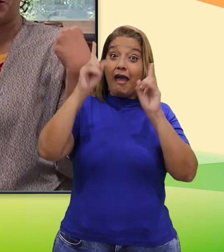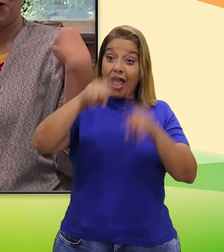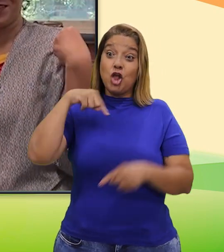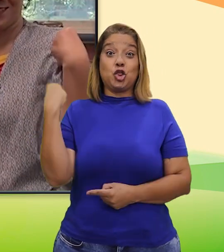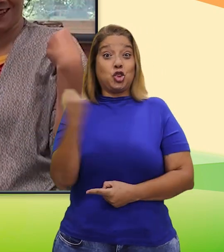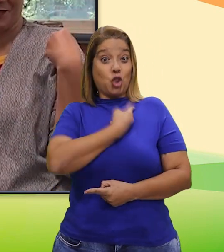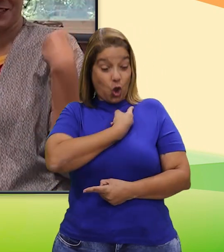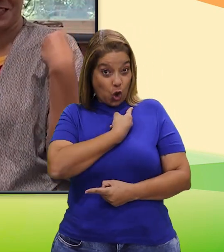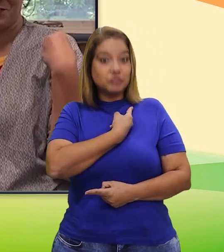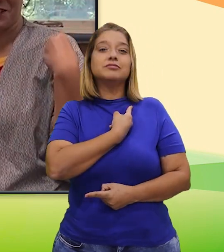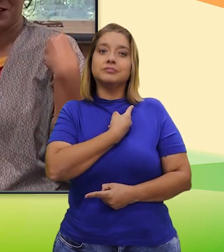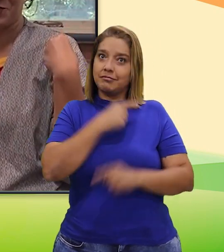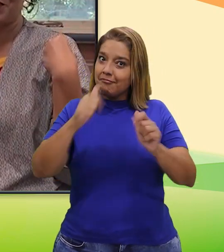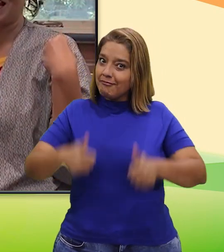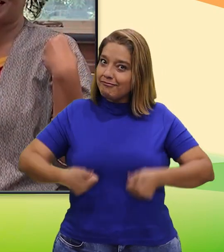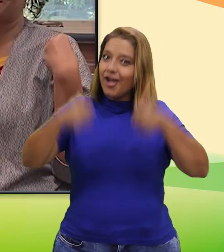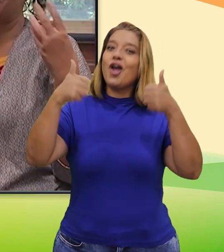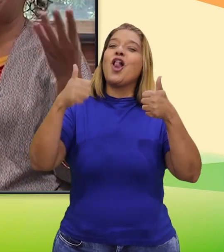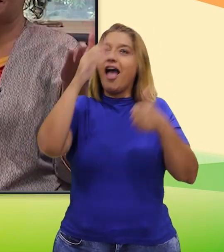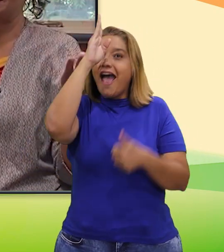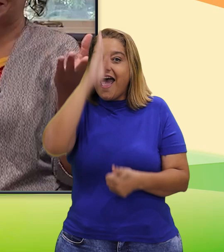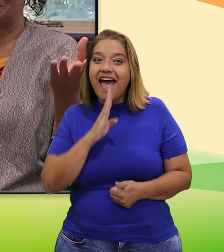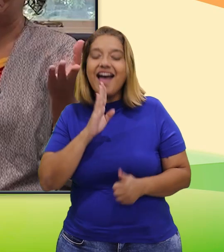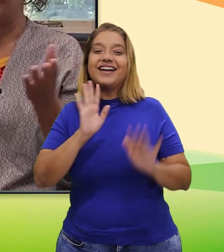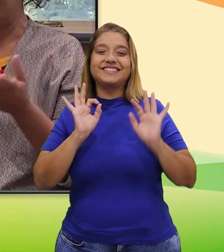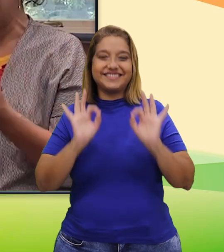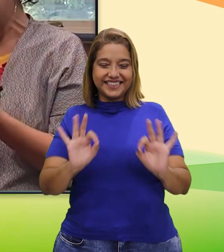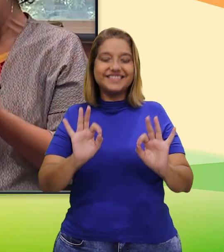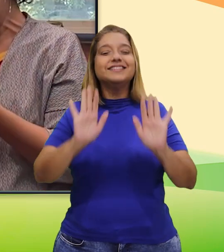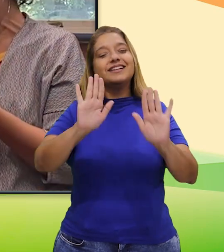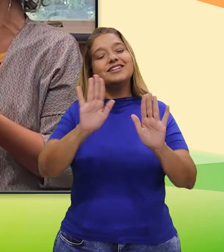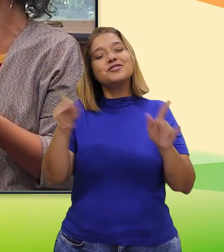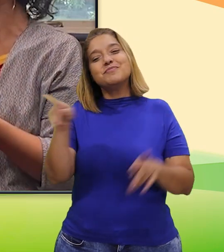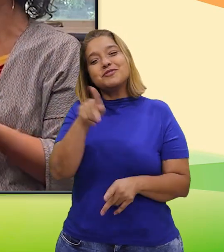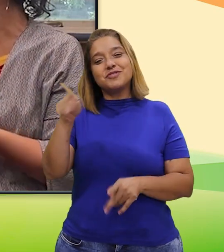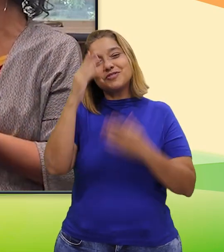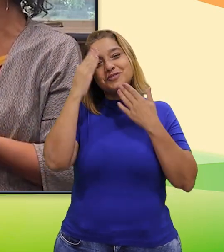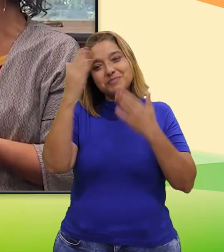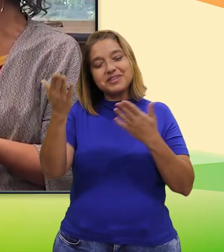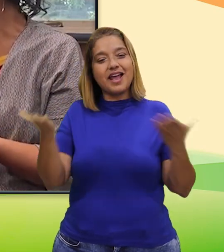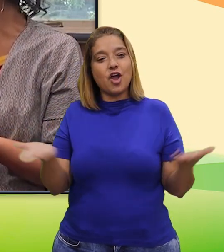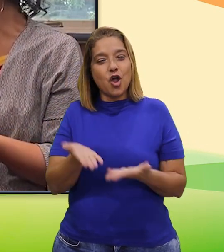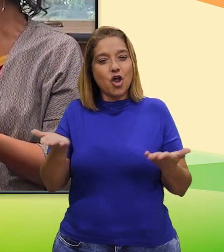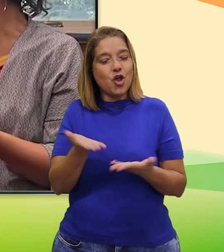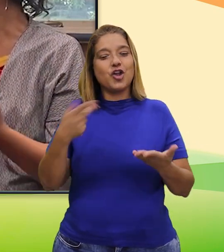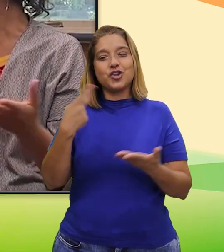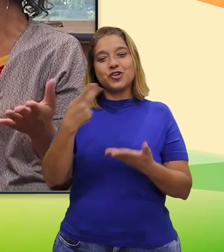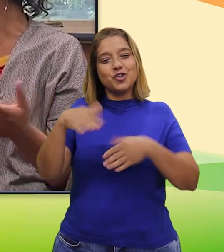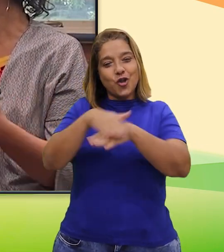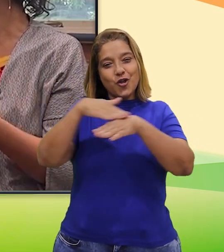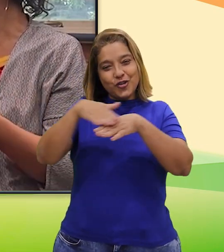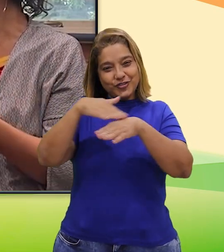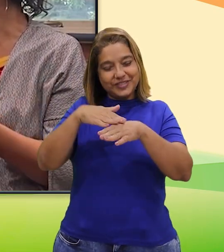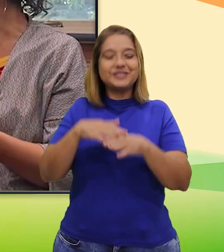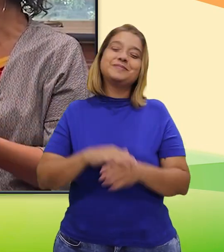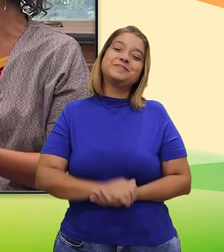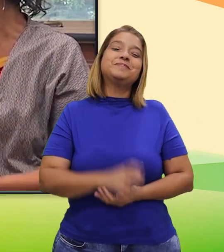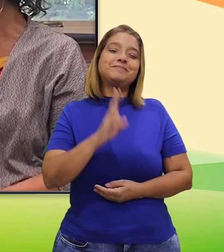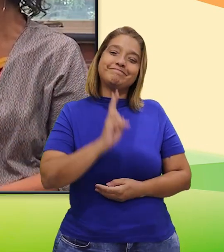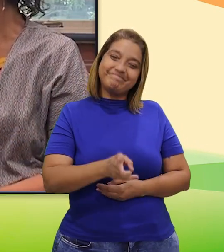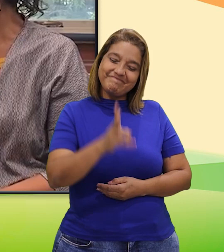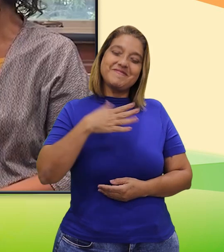essa, que é nossa, Universidade Federal de Goiás, melhor ainda, né? Professora Kátia, obrigada por a gente estar conversando nessa